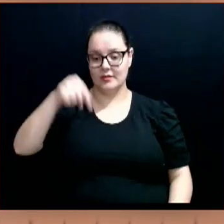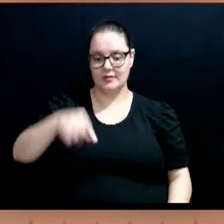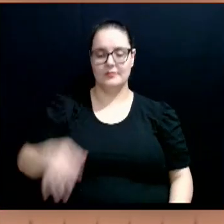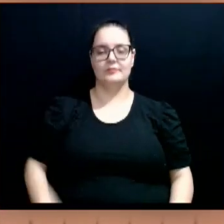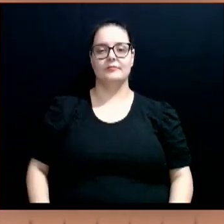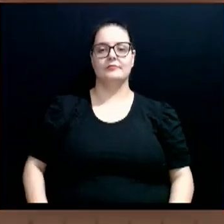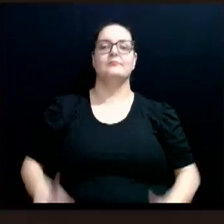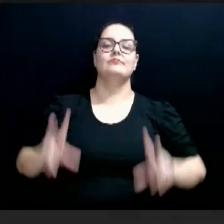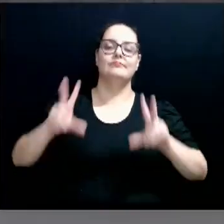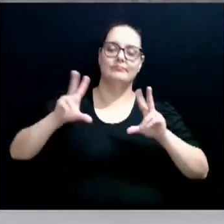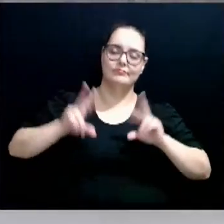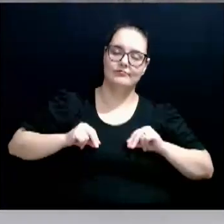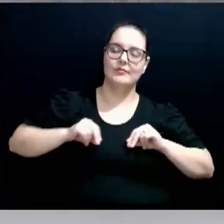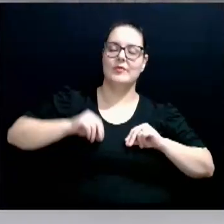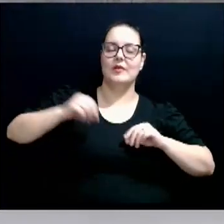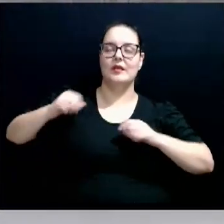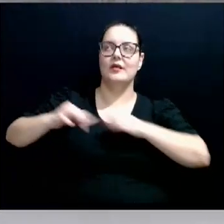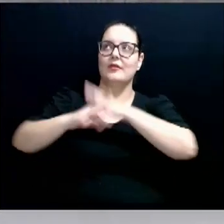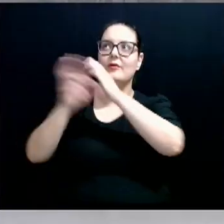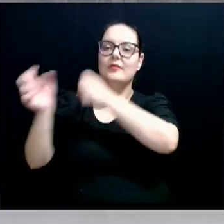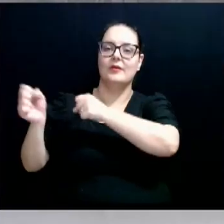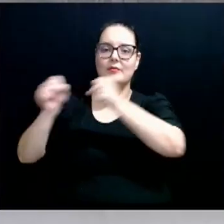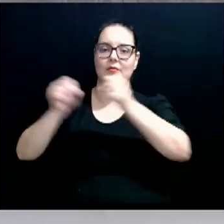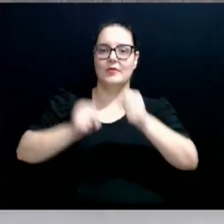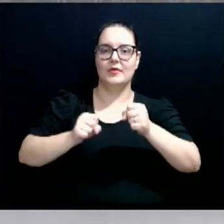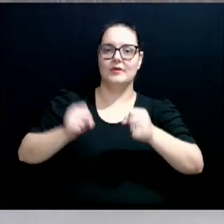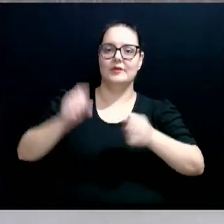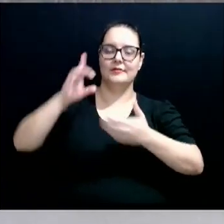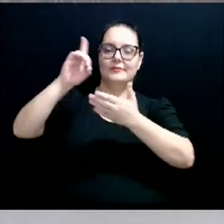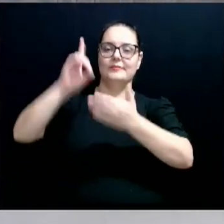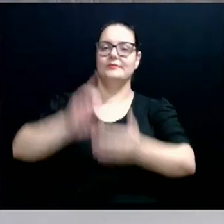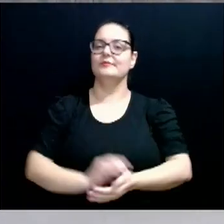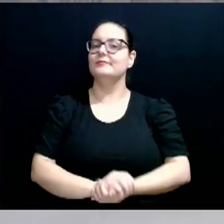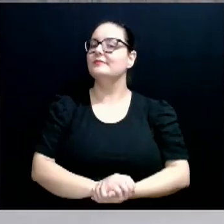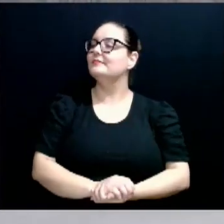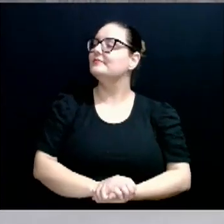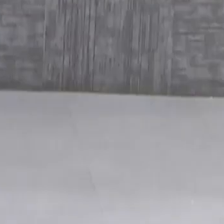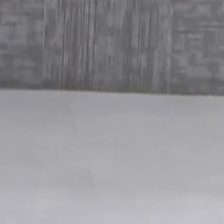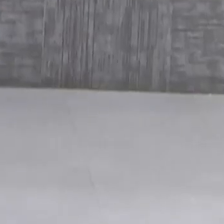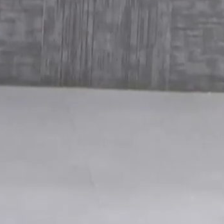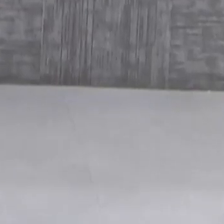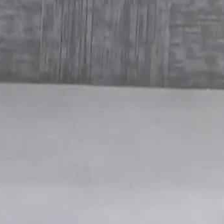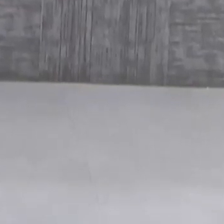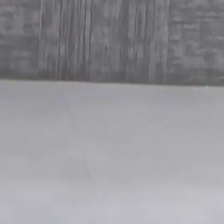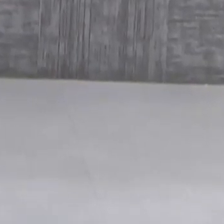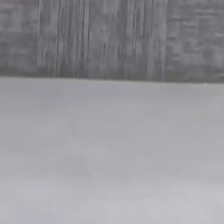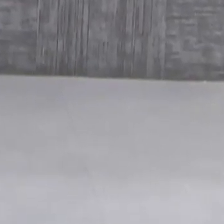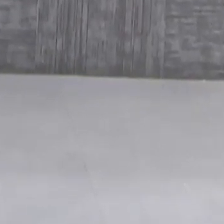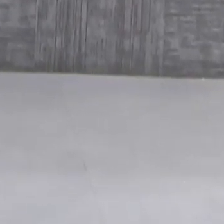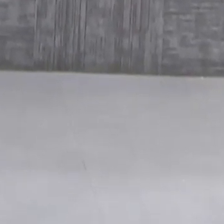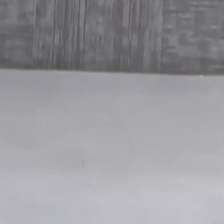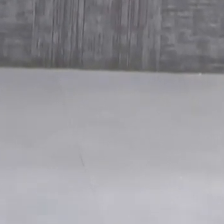toda a glória e todo o poder. Porque hoje o mar vai se abrir